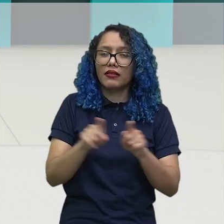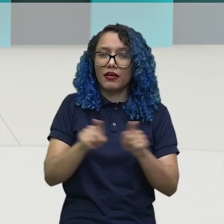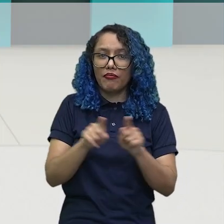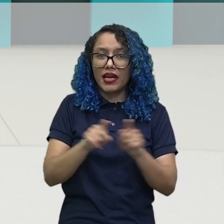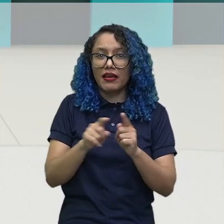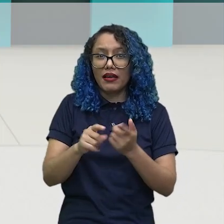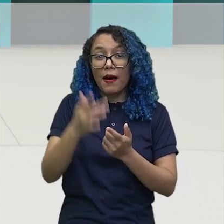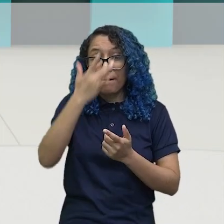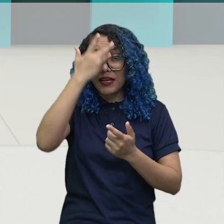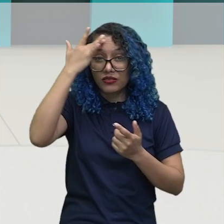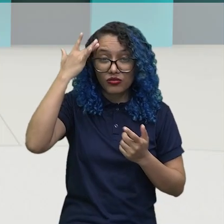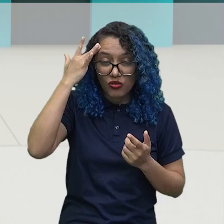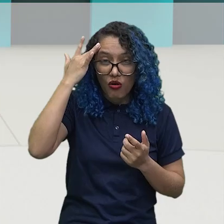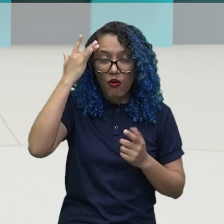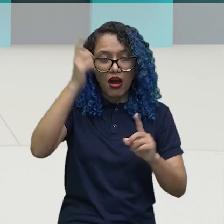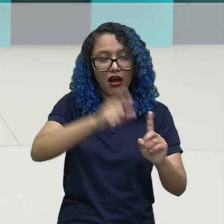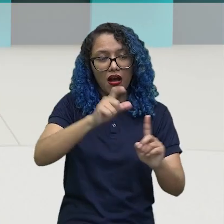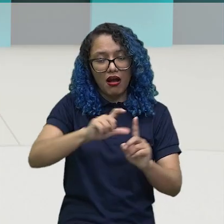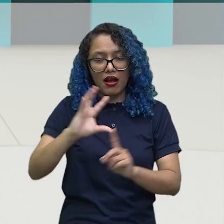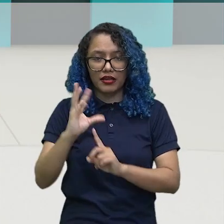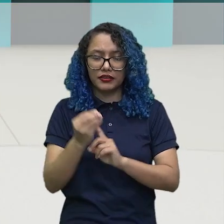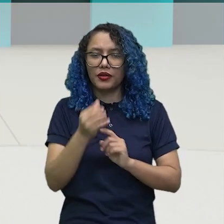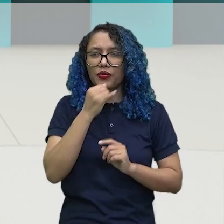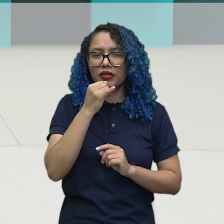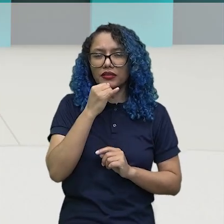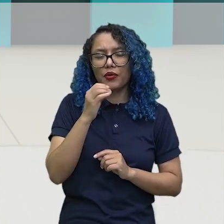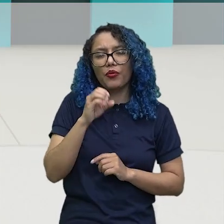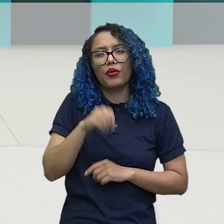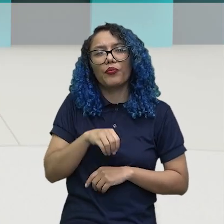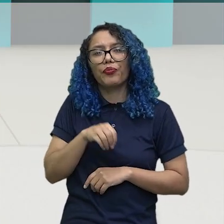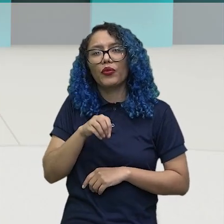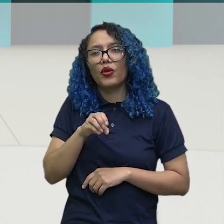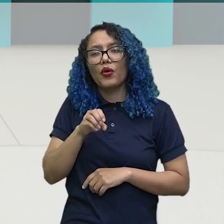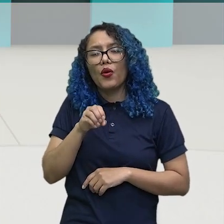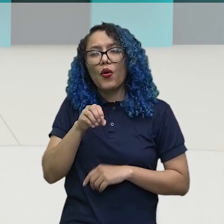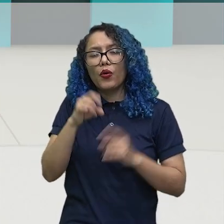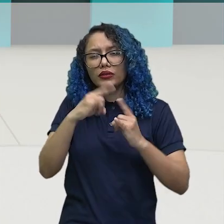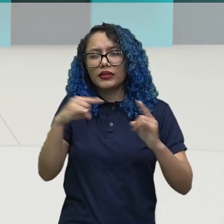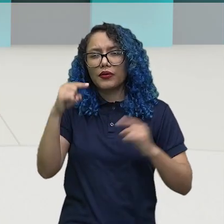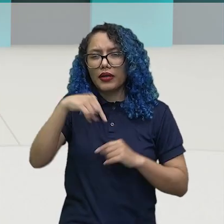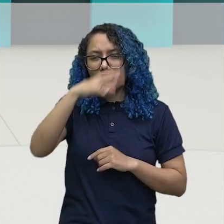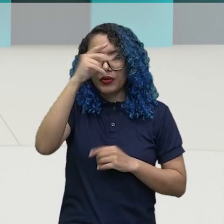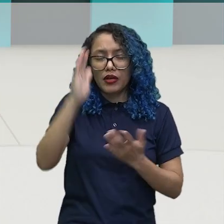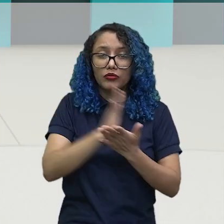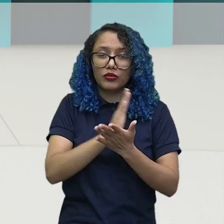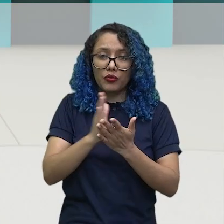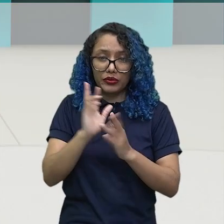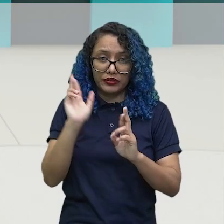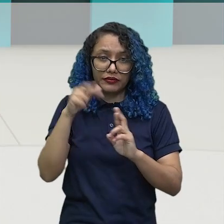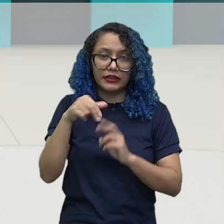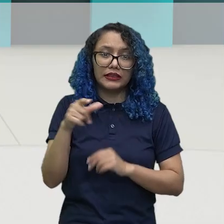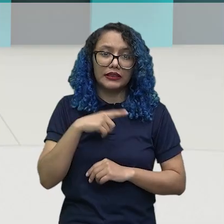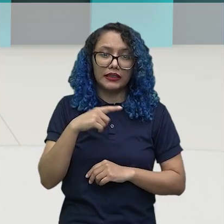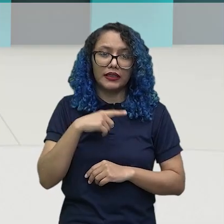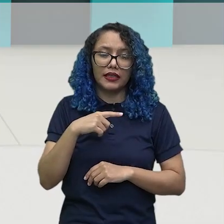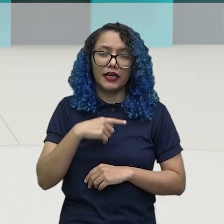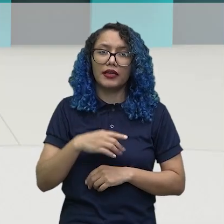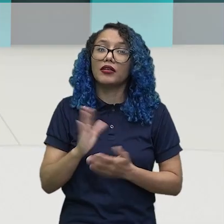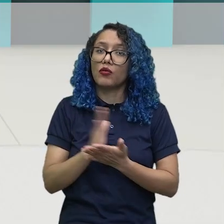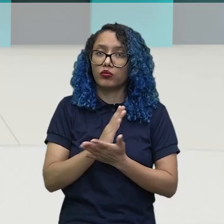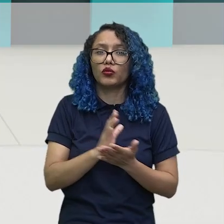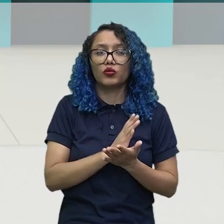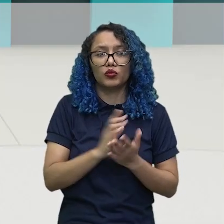arte. E quando falamos do circo aqui em Manaus, nós temos algumas referências. Vem ver. Nós vamos perceber aqui